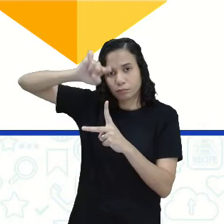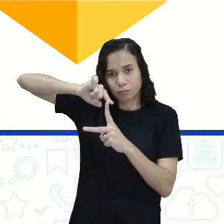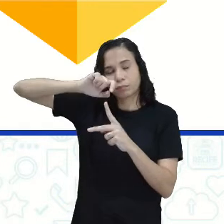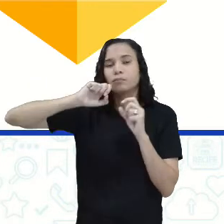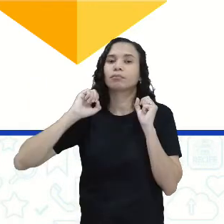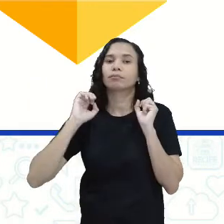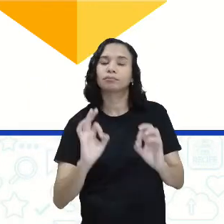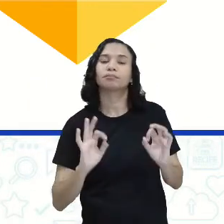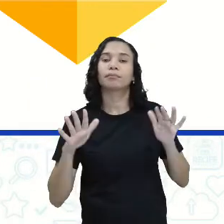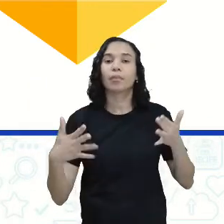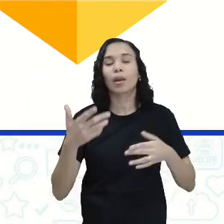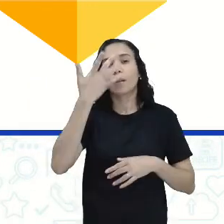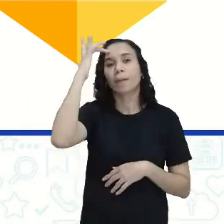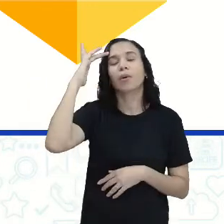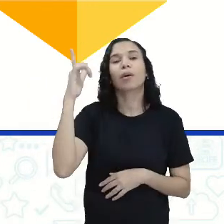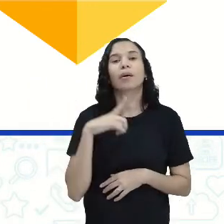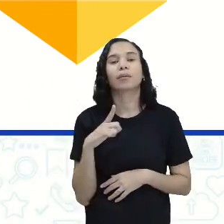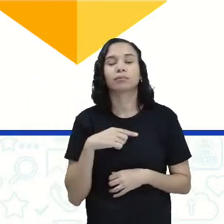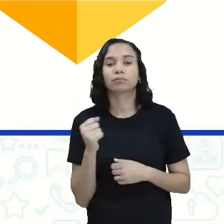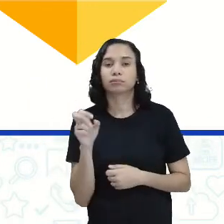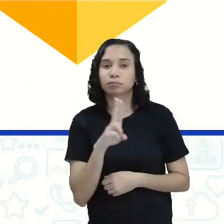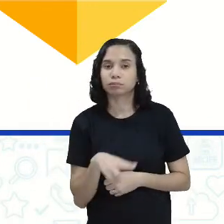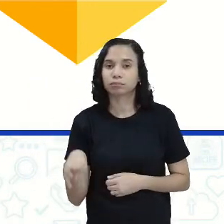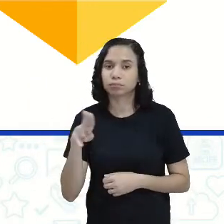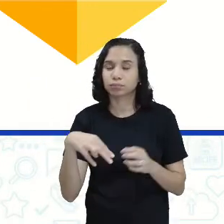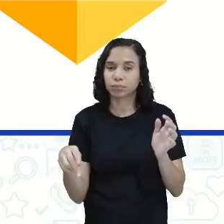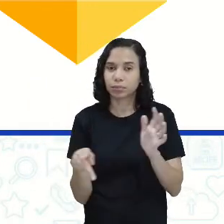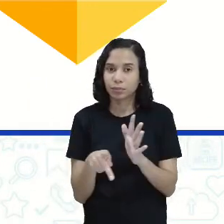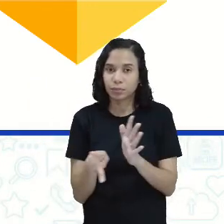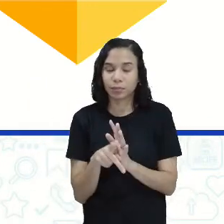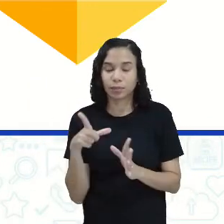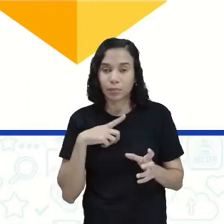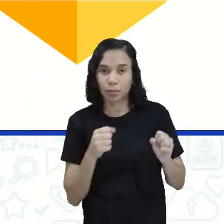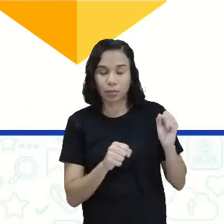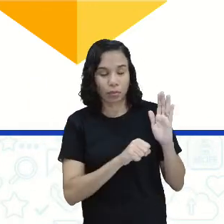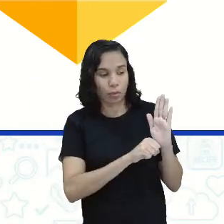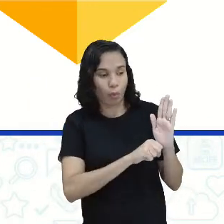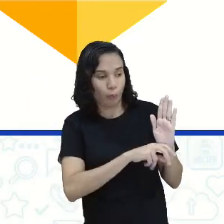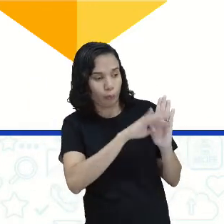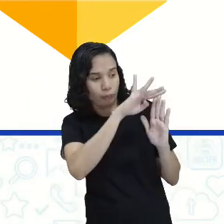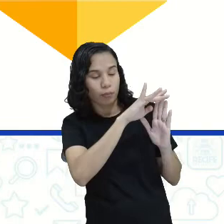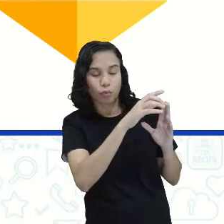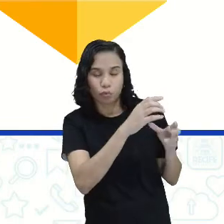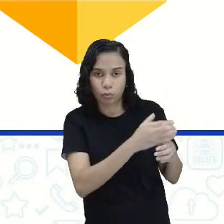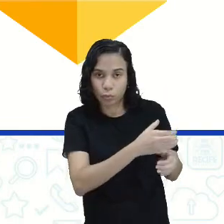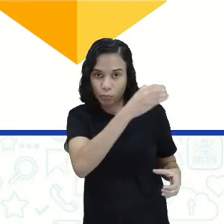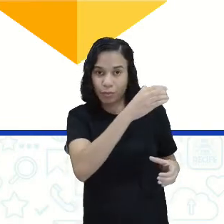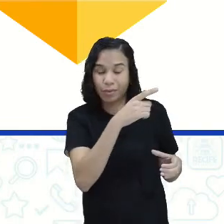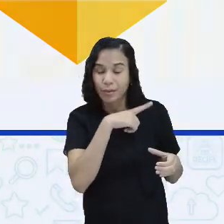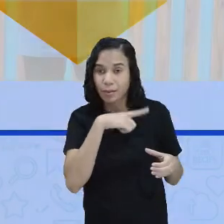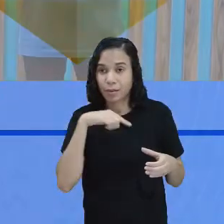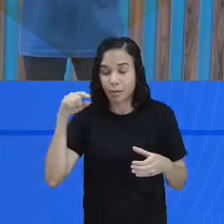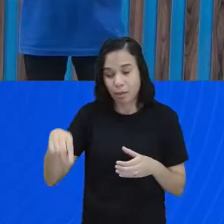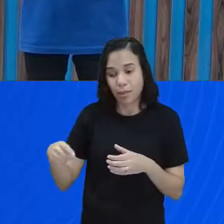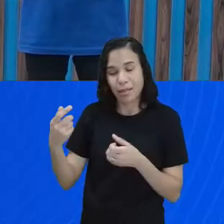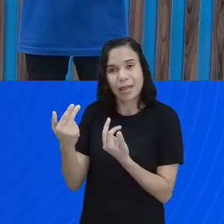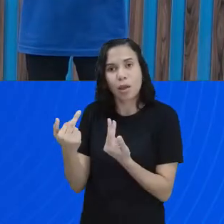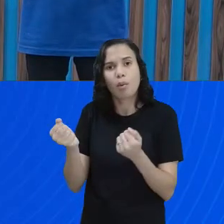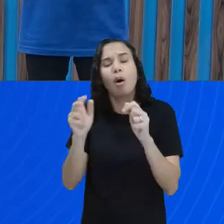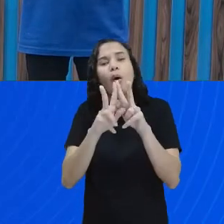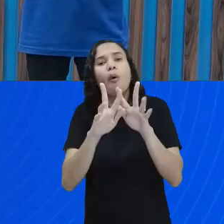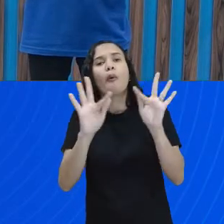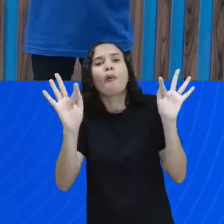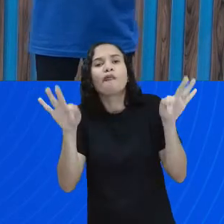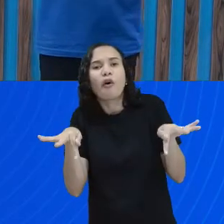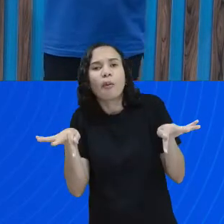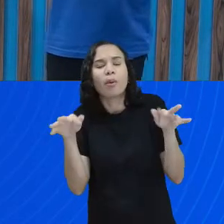retas. Então eu tenho aí o padrão para vocês, que o volume de um cilindro e o volume de um prisma tem a mesma fórmula. Como assim, Ricardinho? A